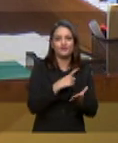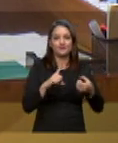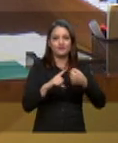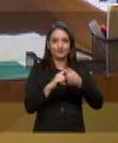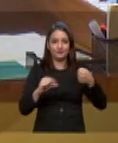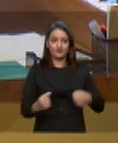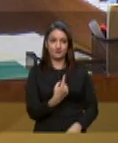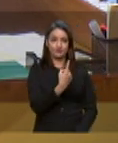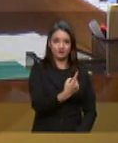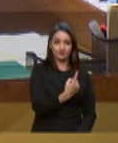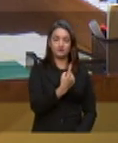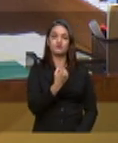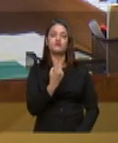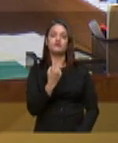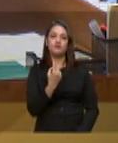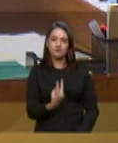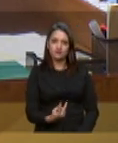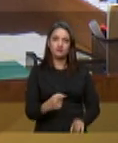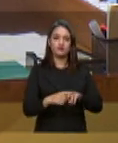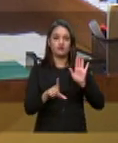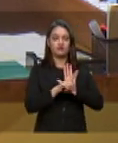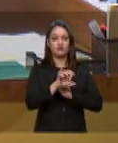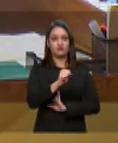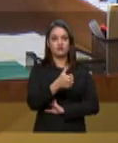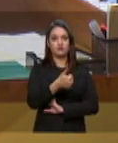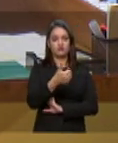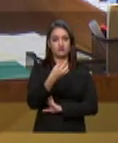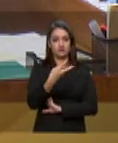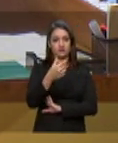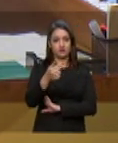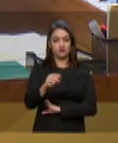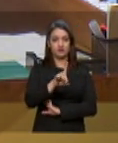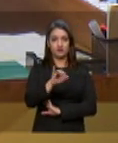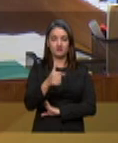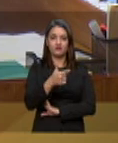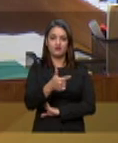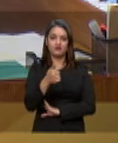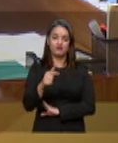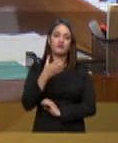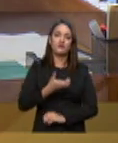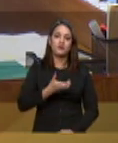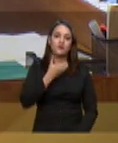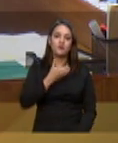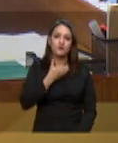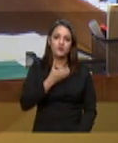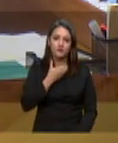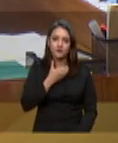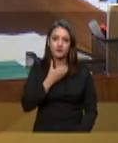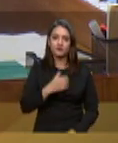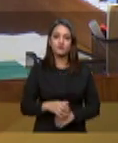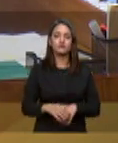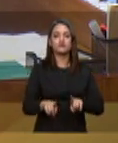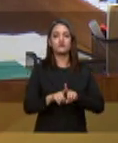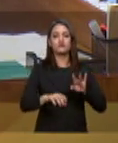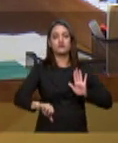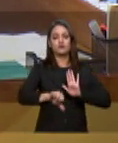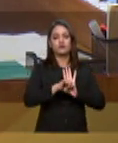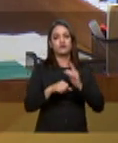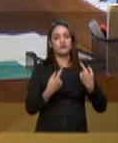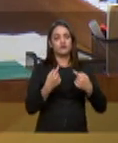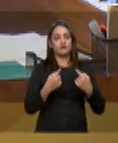e 2º da Lei 8.137, de 27 de dezembro de 1990, e aos crimes contra a